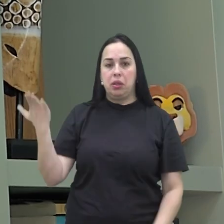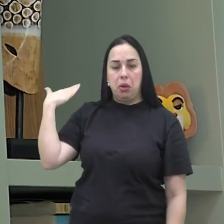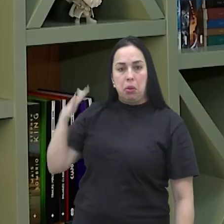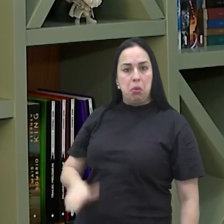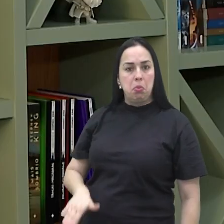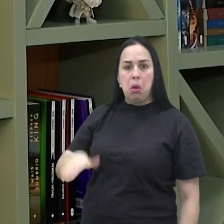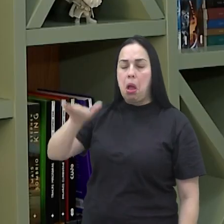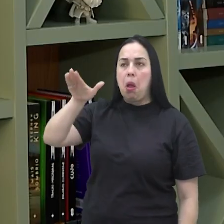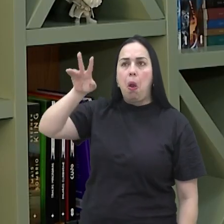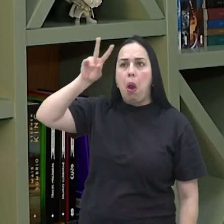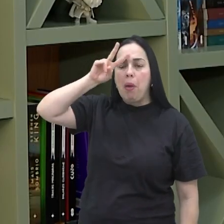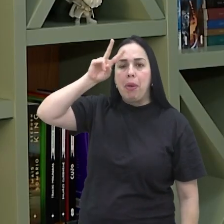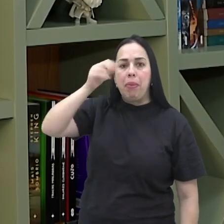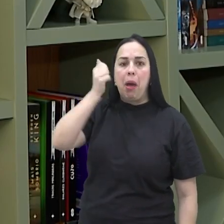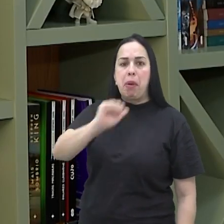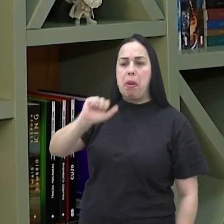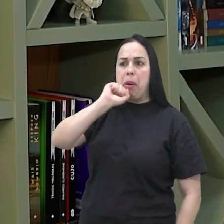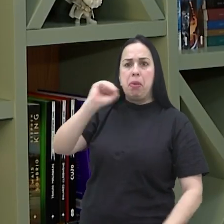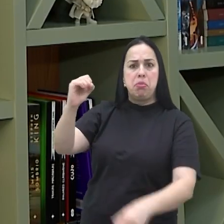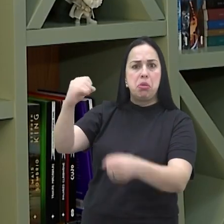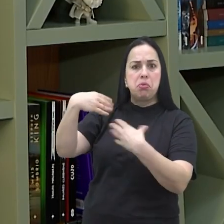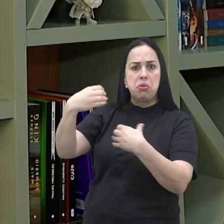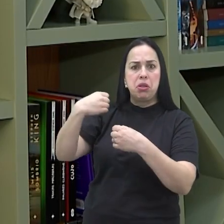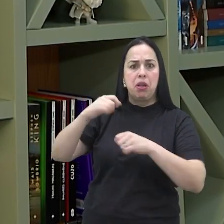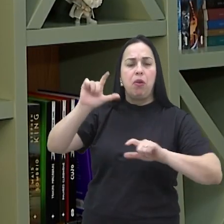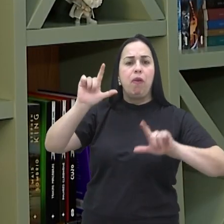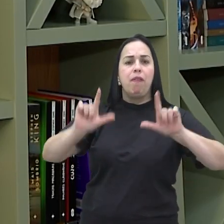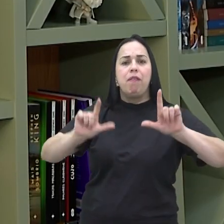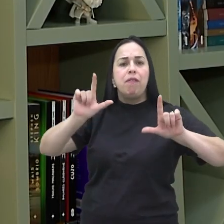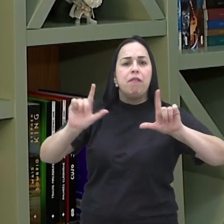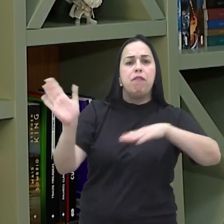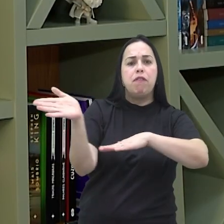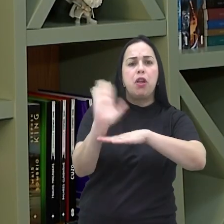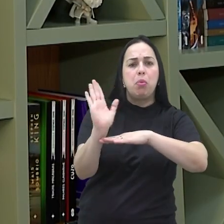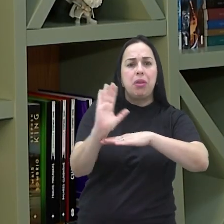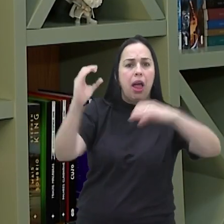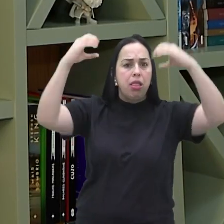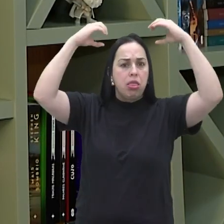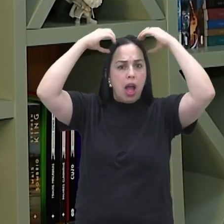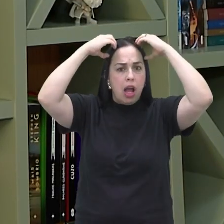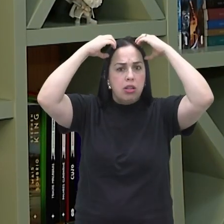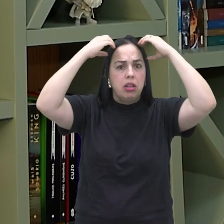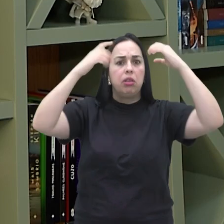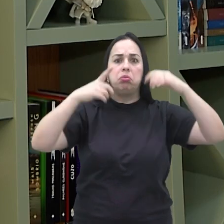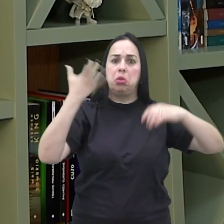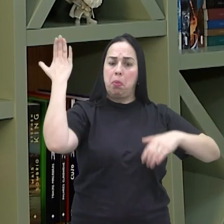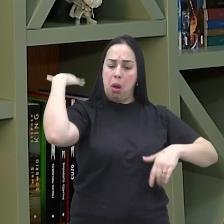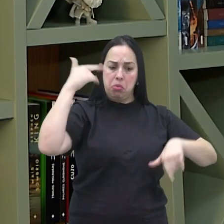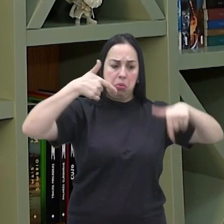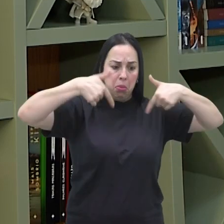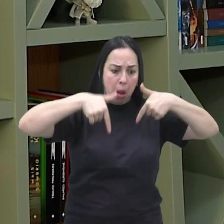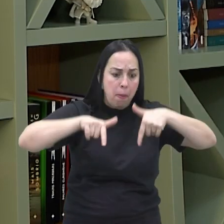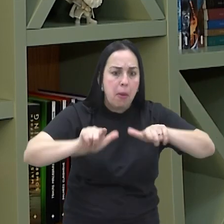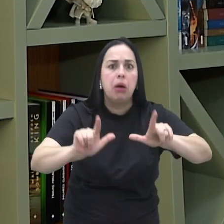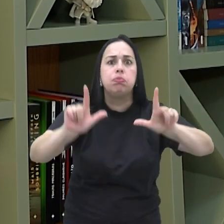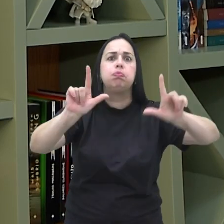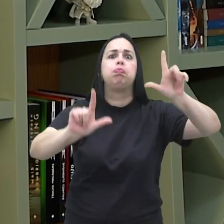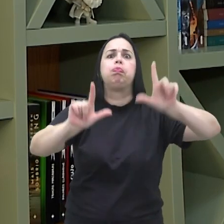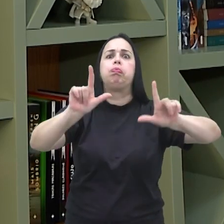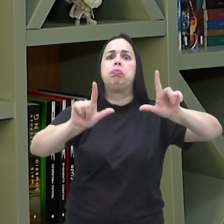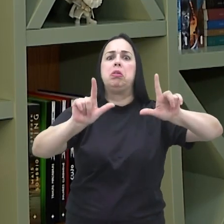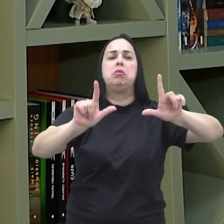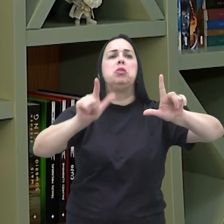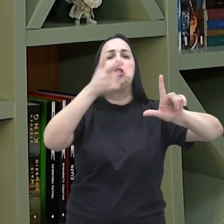casa. Desde muito pequeno eu me lembro de minha mãe me criar assistindo filmes da Disney. Então, eu tinha fita cassete dos filmes da